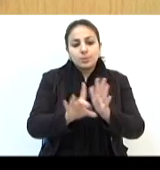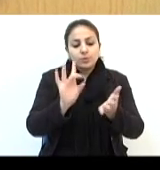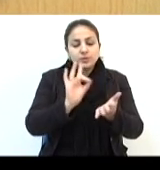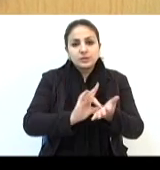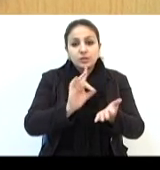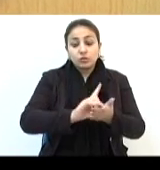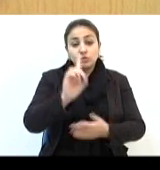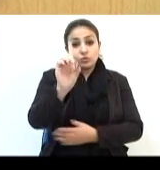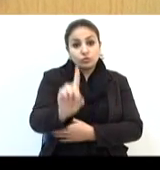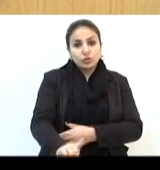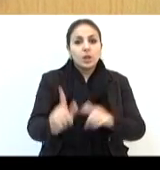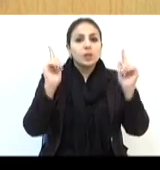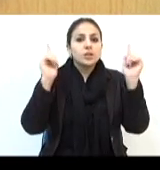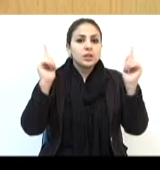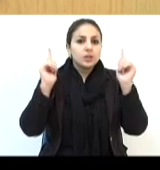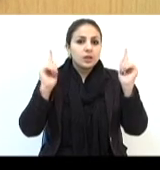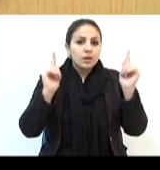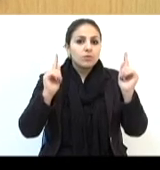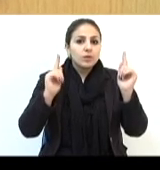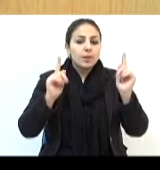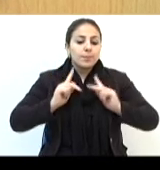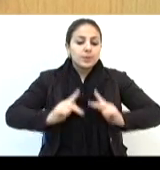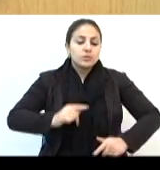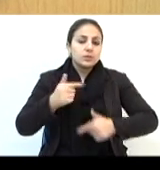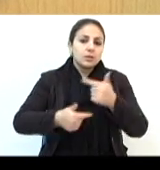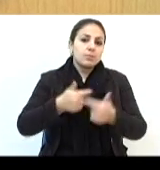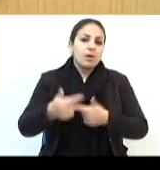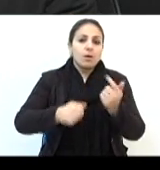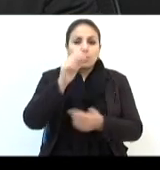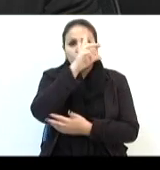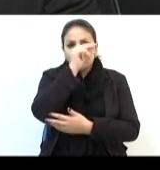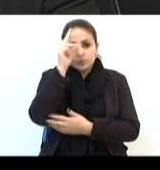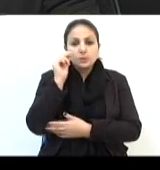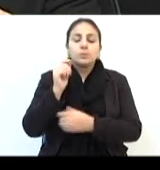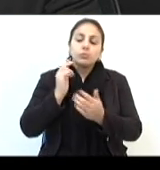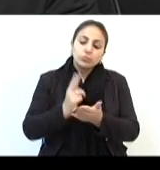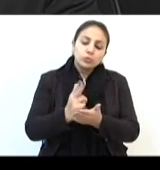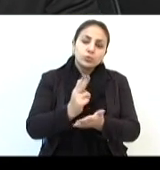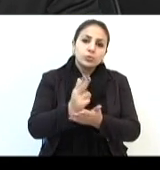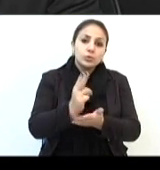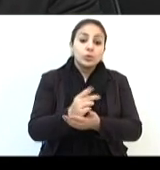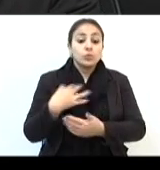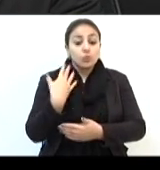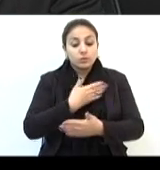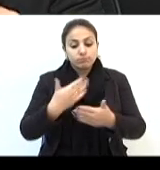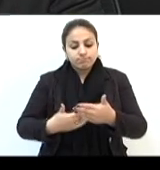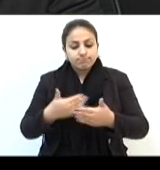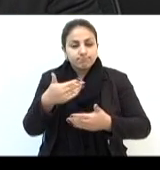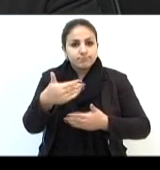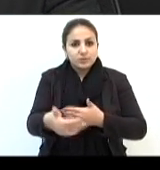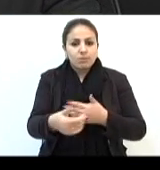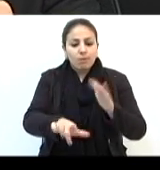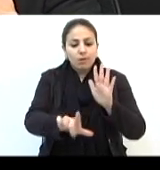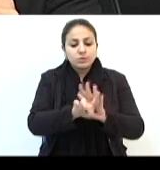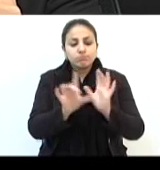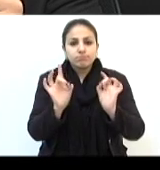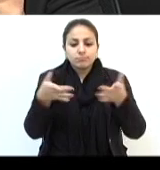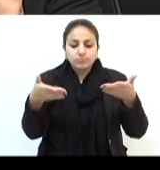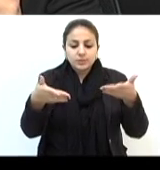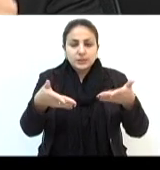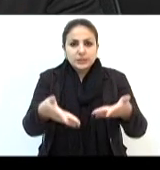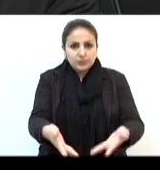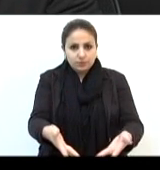direito de greve de servidores municipais segue tramitando. Nós temos que avançar para uma legislação específica e